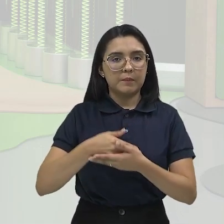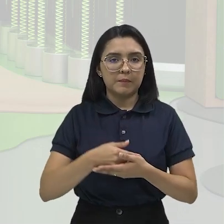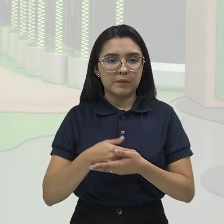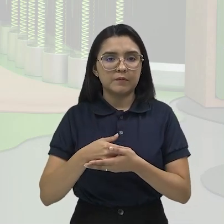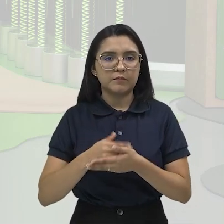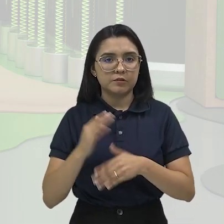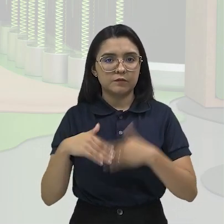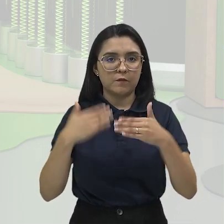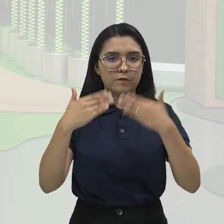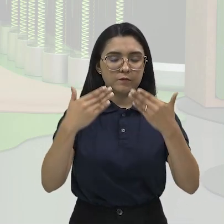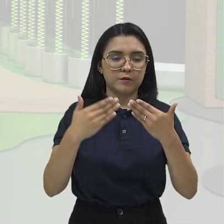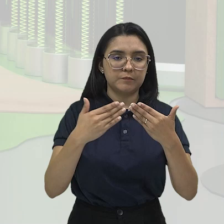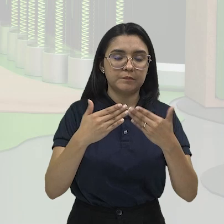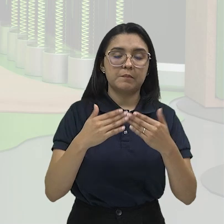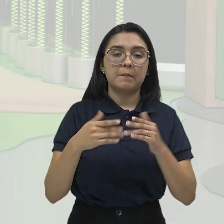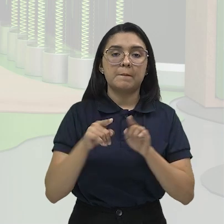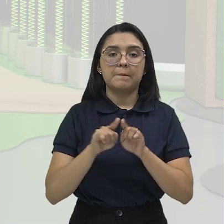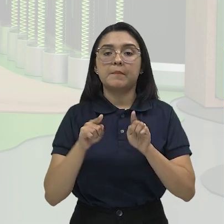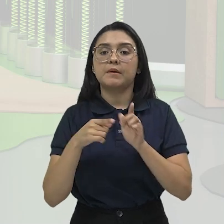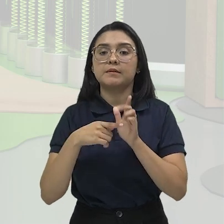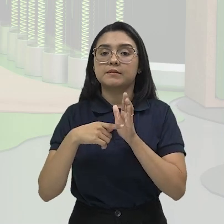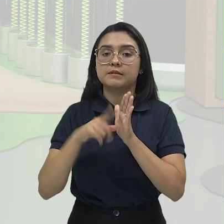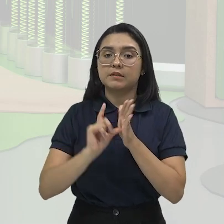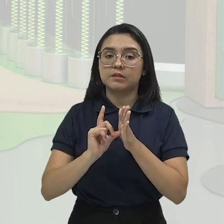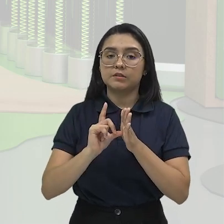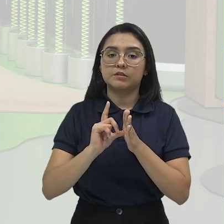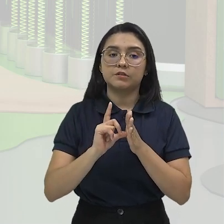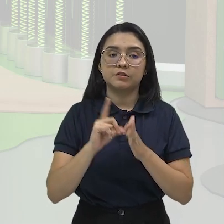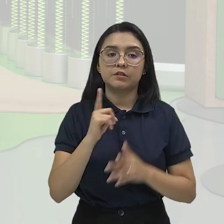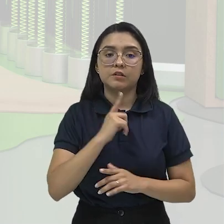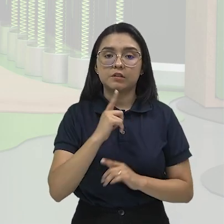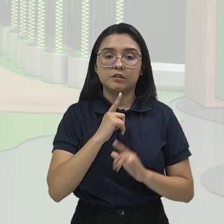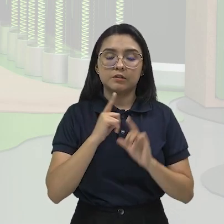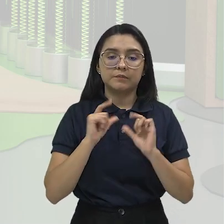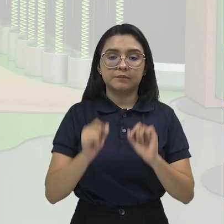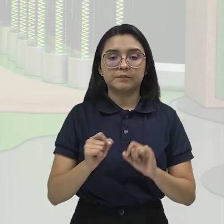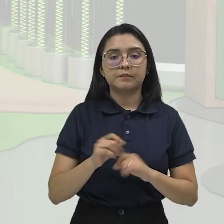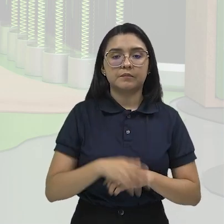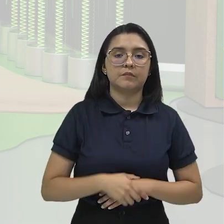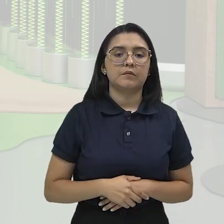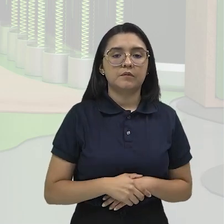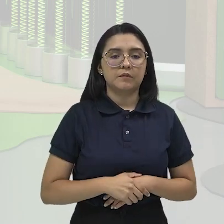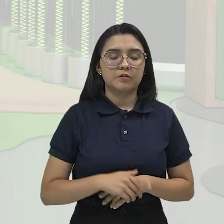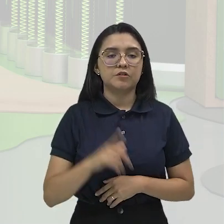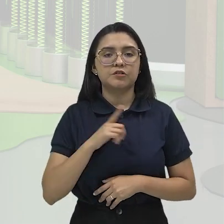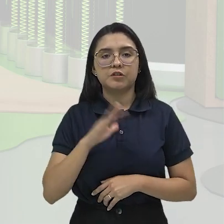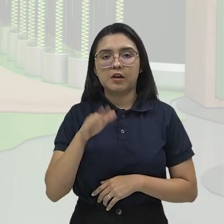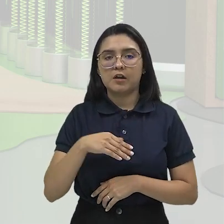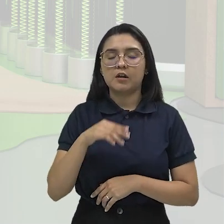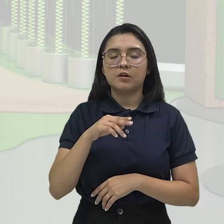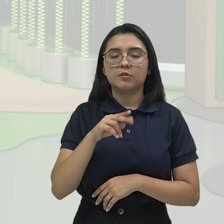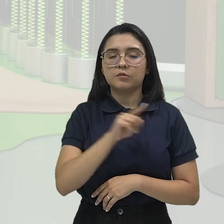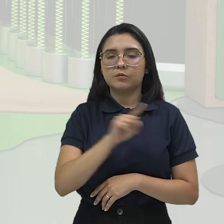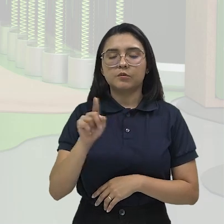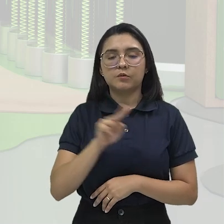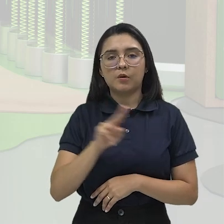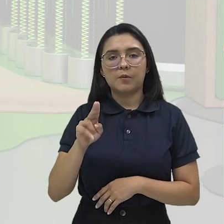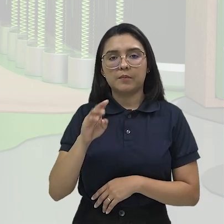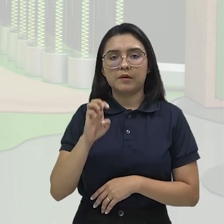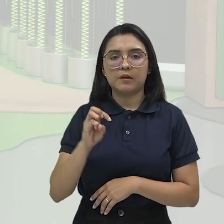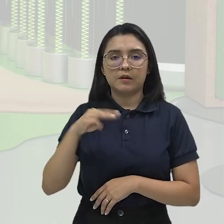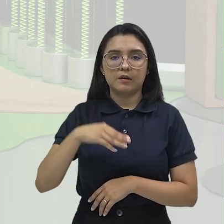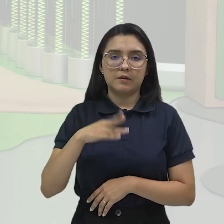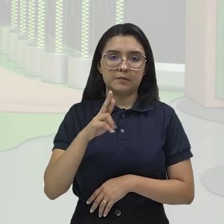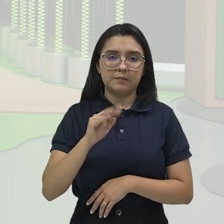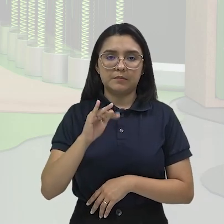ser completamente gerado, esse conjunto de células ele já é chamado de embrião e ele vai se depositar